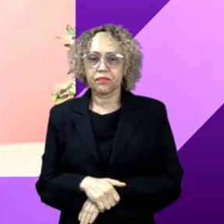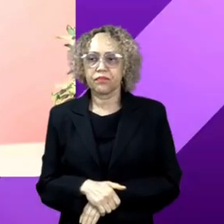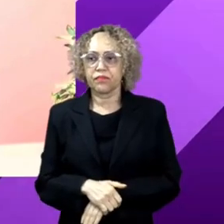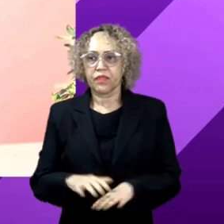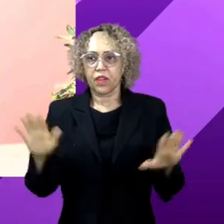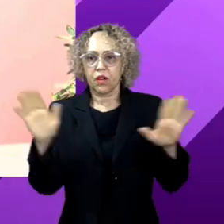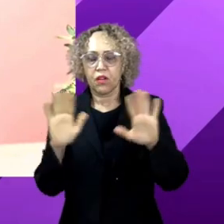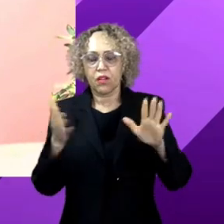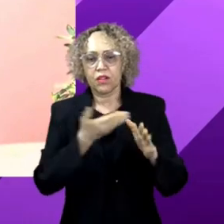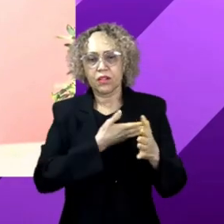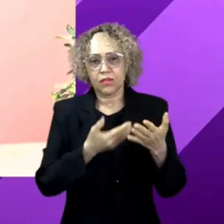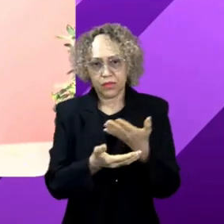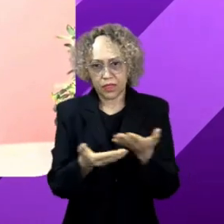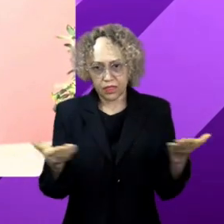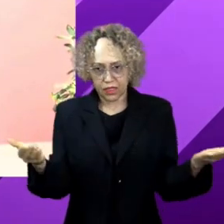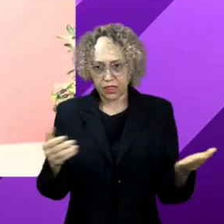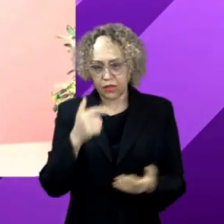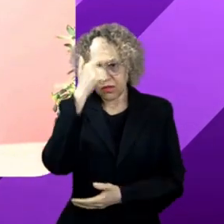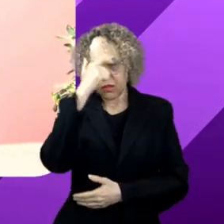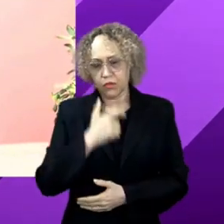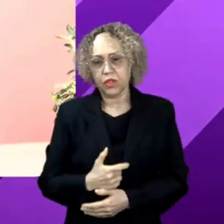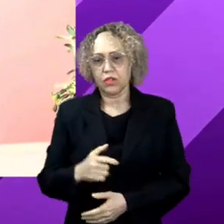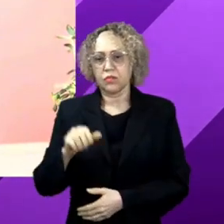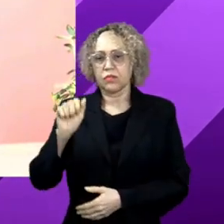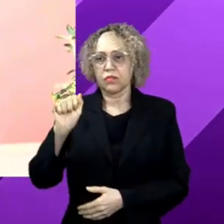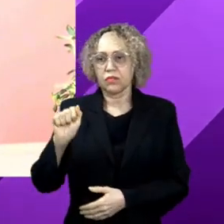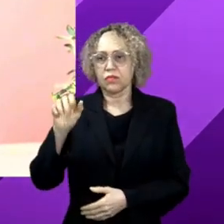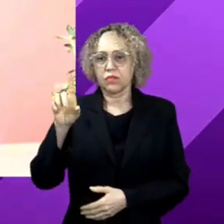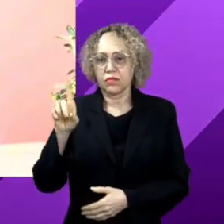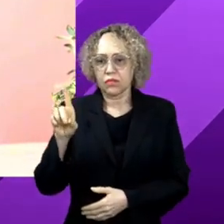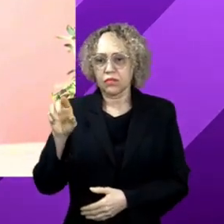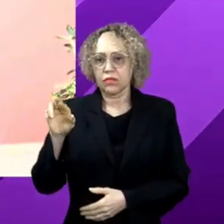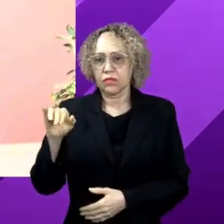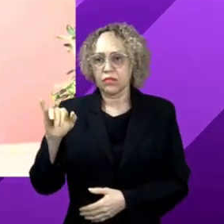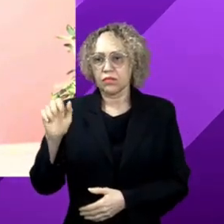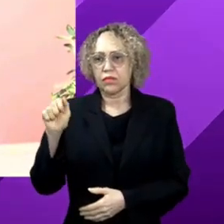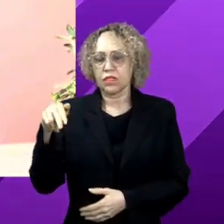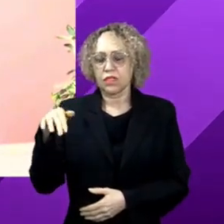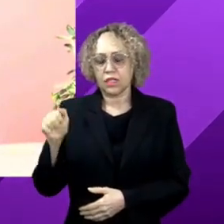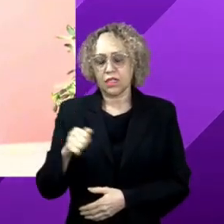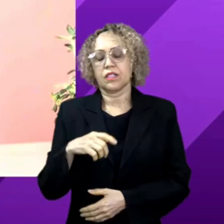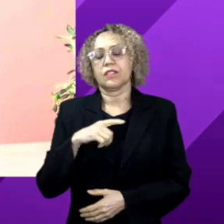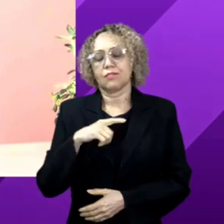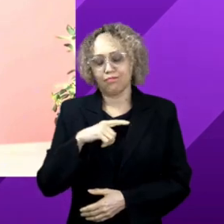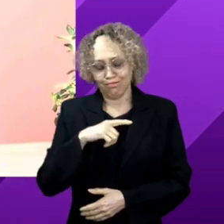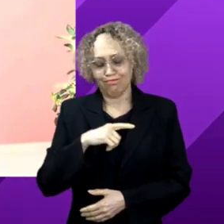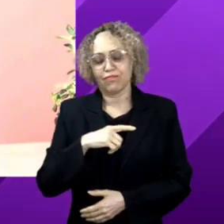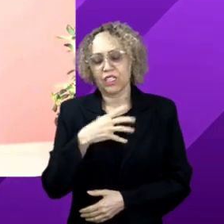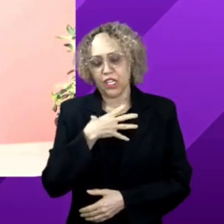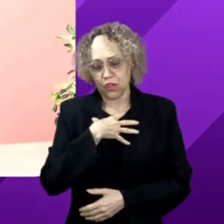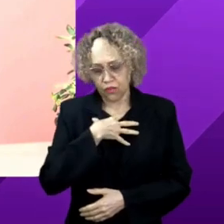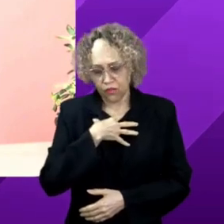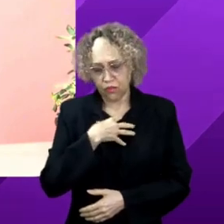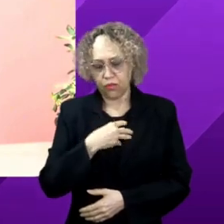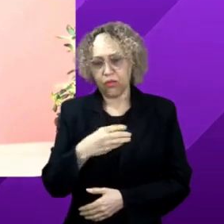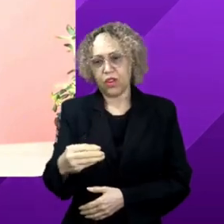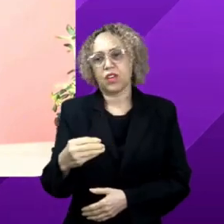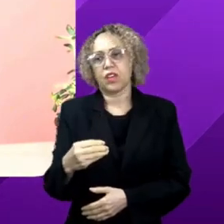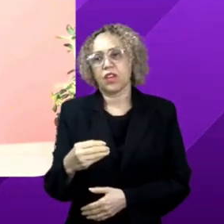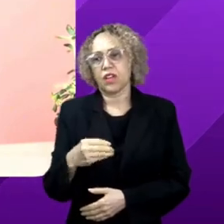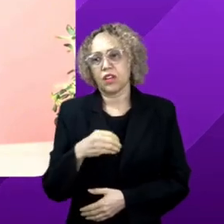Olá, companheiras. Meu nome é Adriana Souza, sou mãe, professora de História concursada da rede